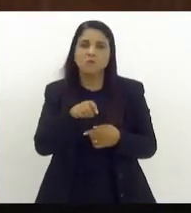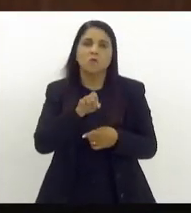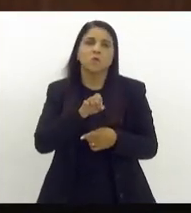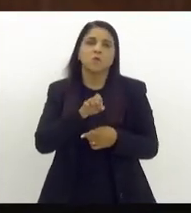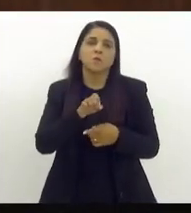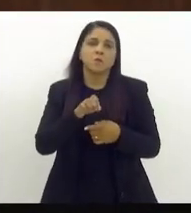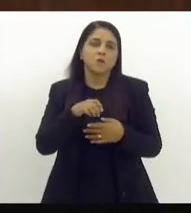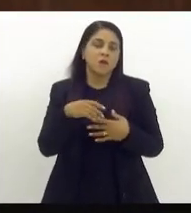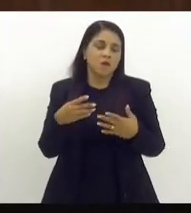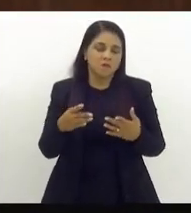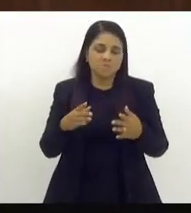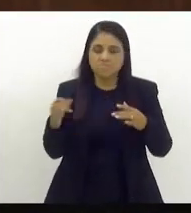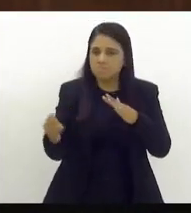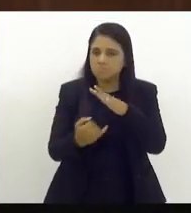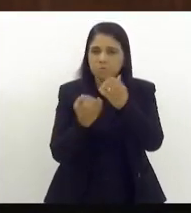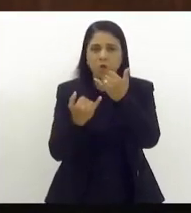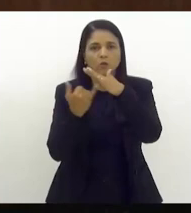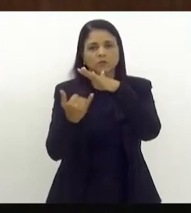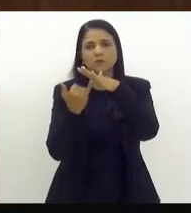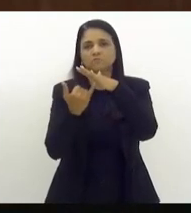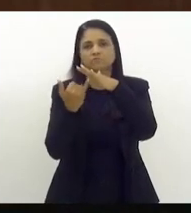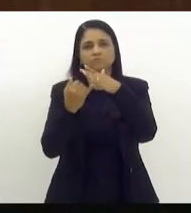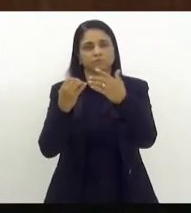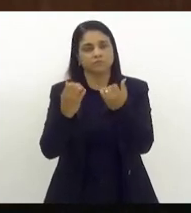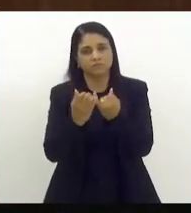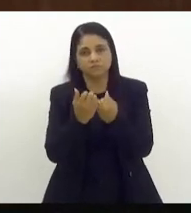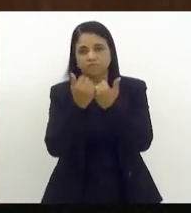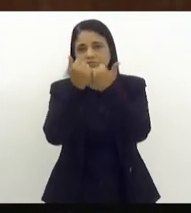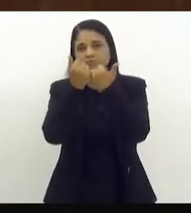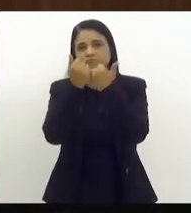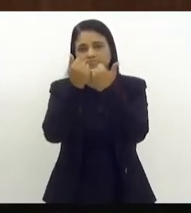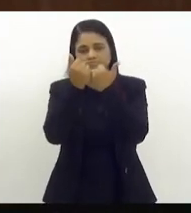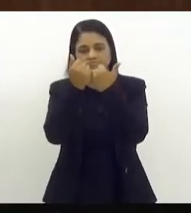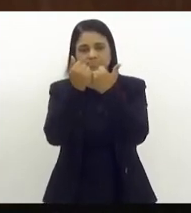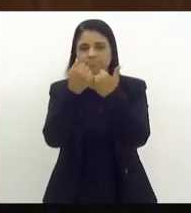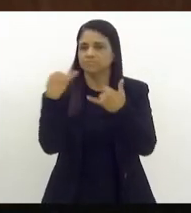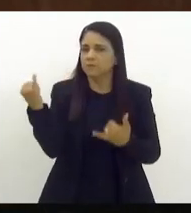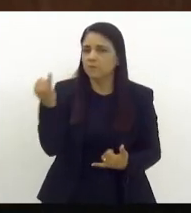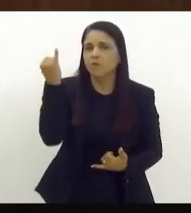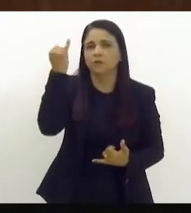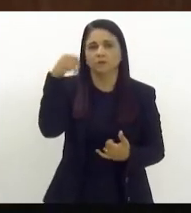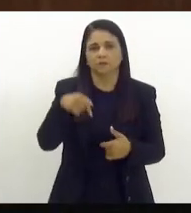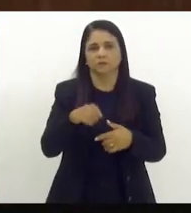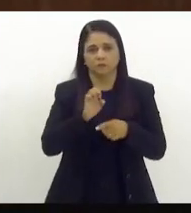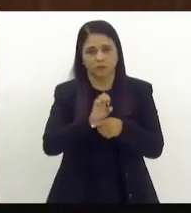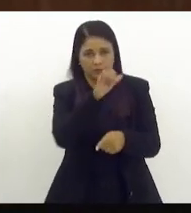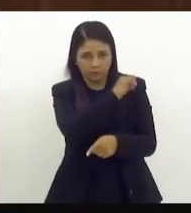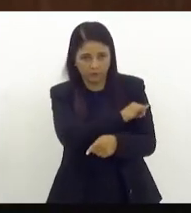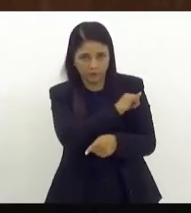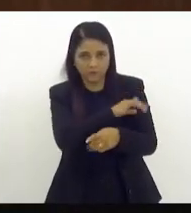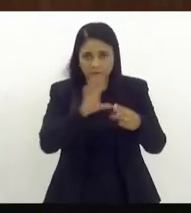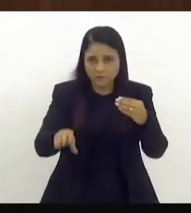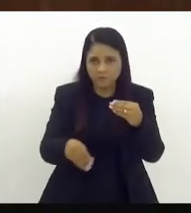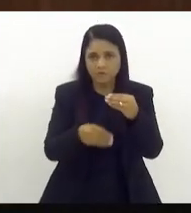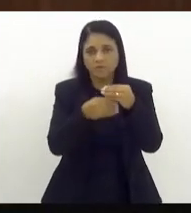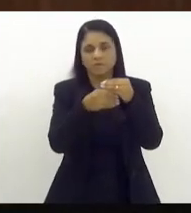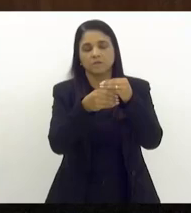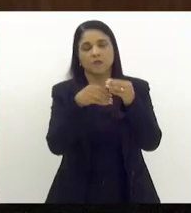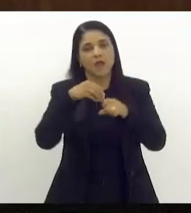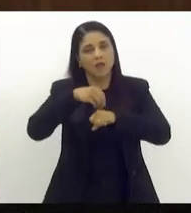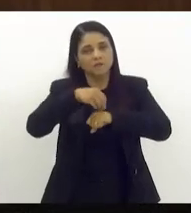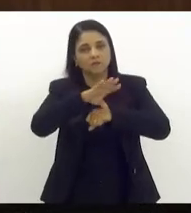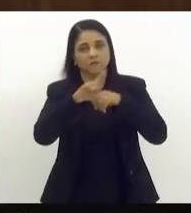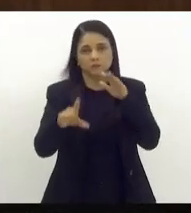no Estado do Rio de Janeiro. E, complementando aqui a fala da minha colega, a indicação legislativa que ela